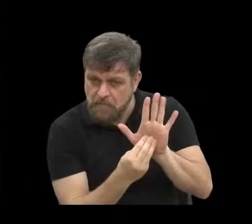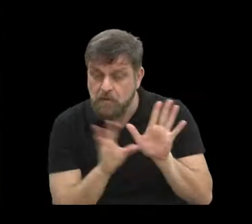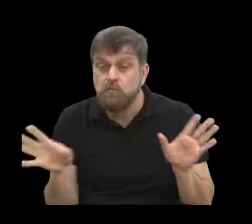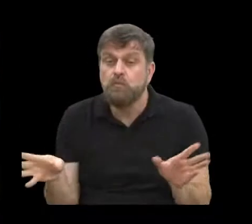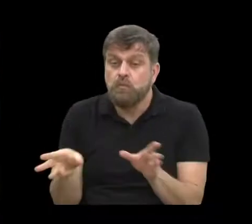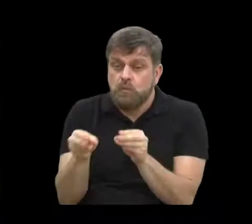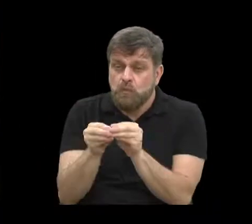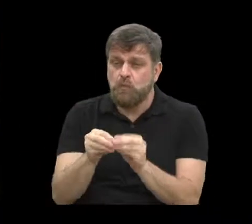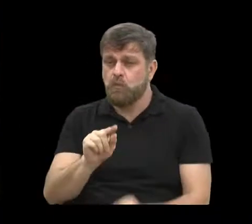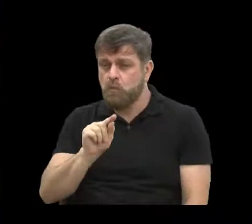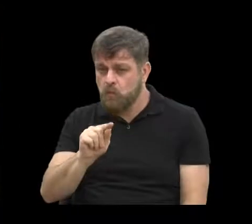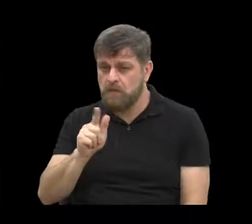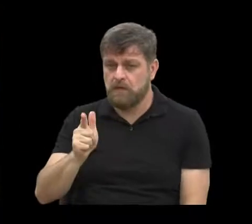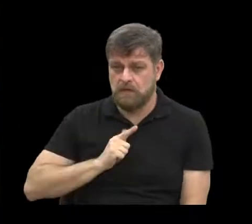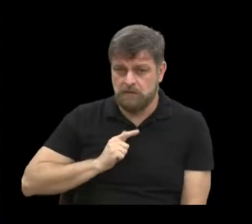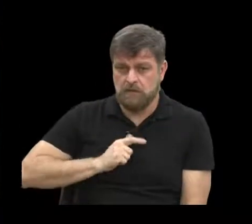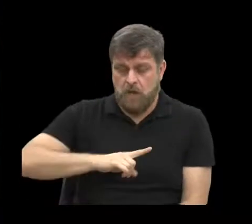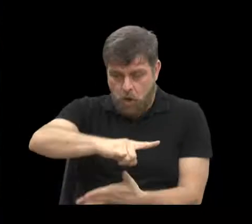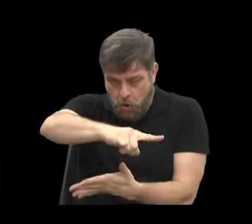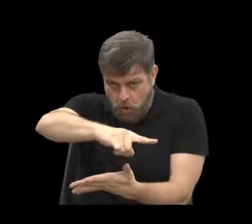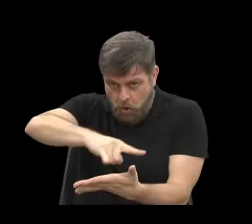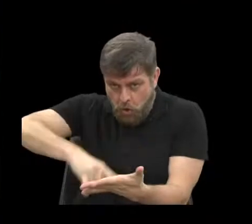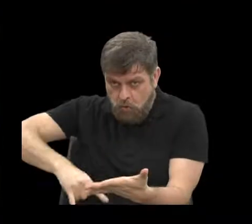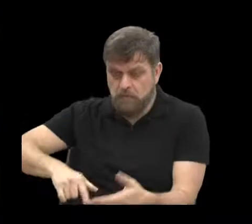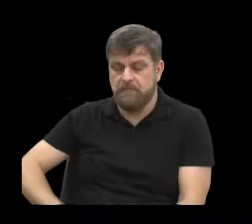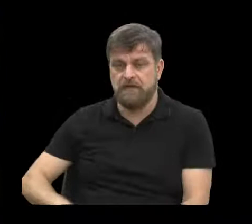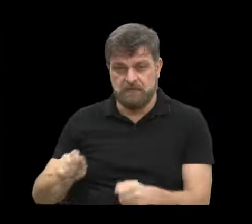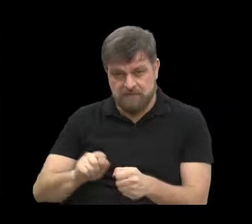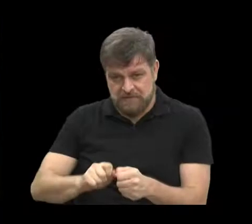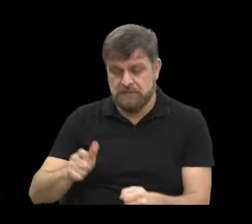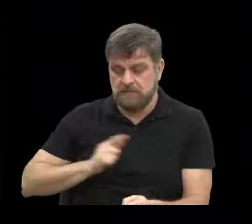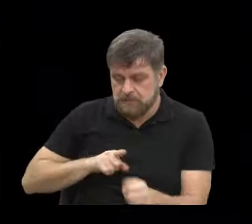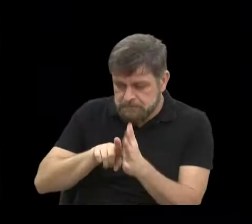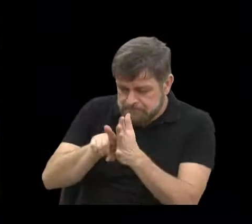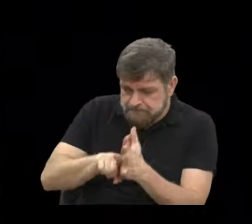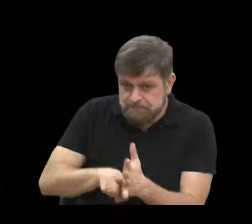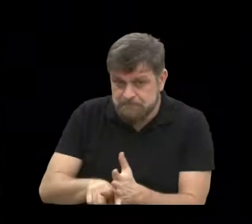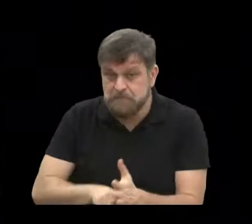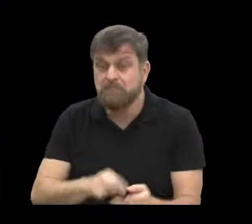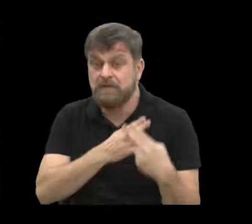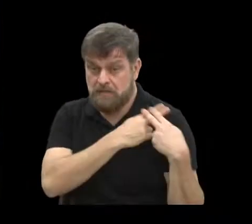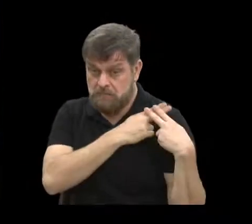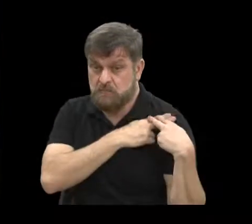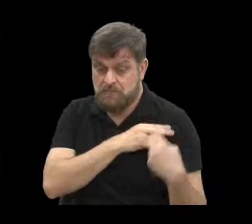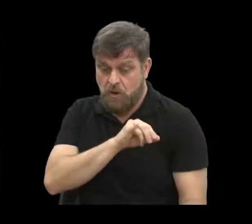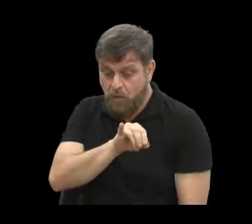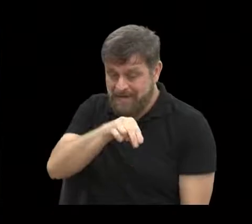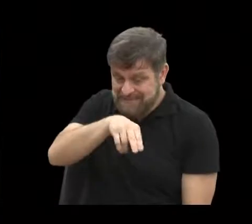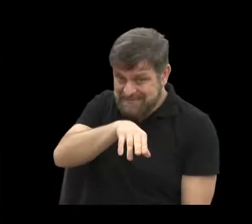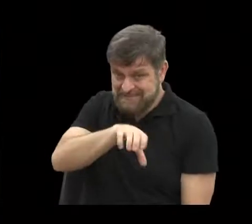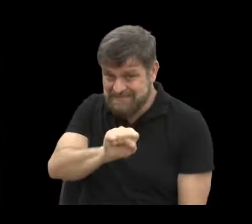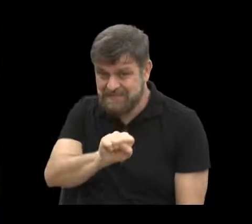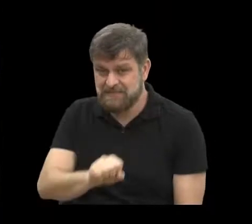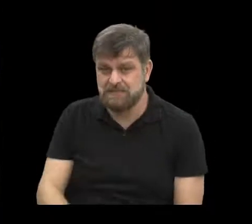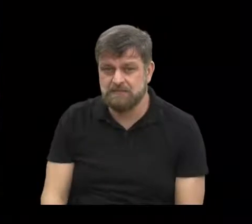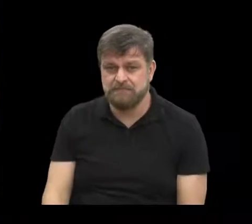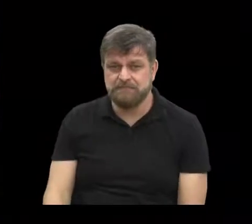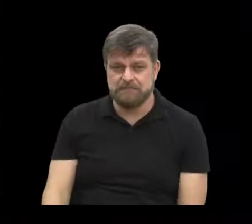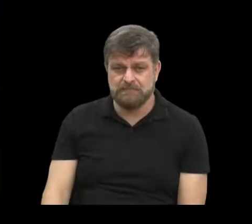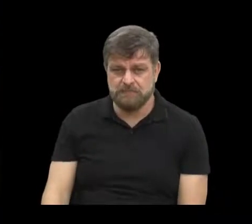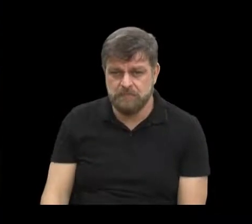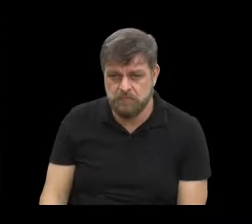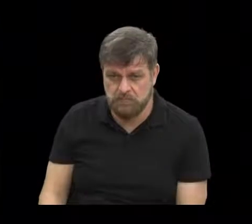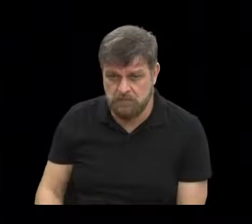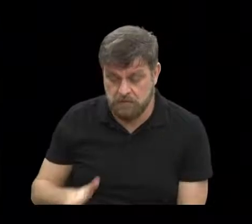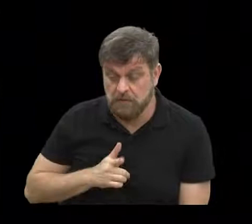resumo, né, receber os requerimentos, conceder, manter, revisar, compete tudo isso ao INSS, realizar